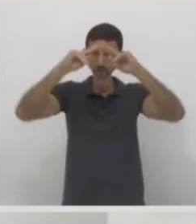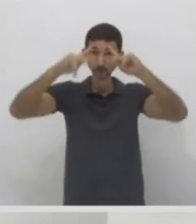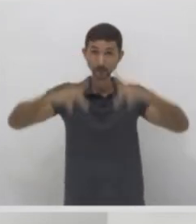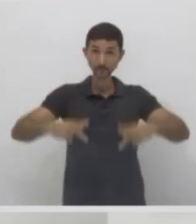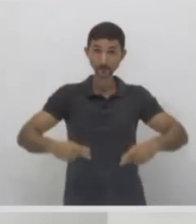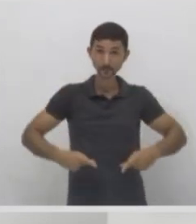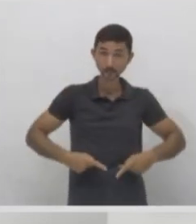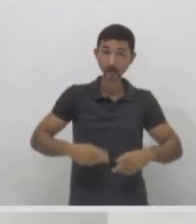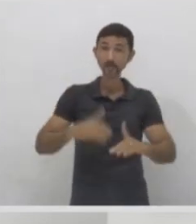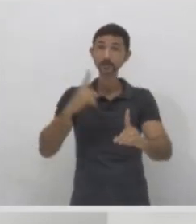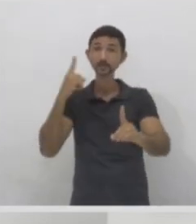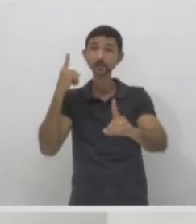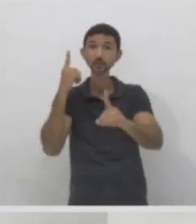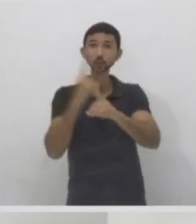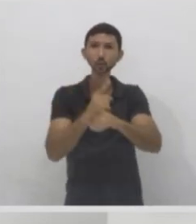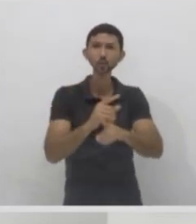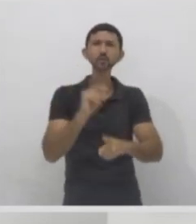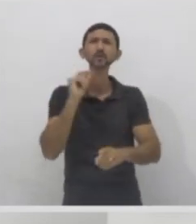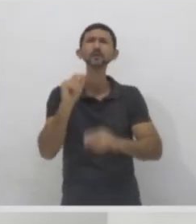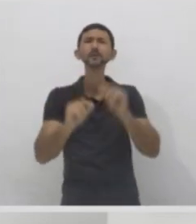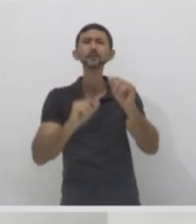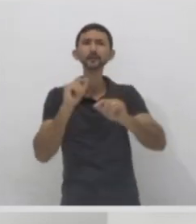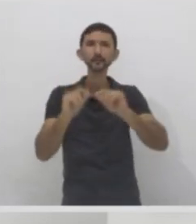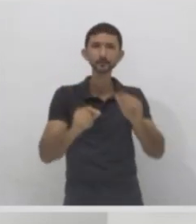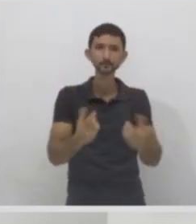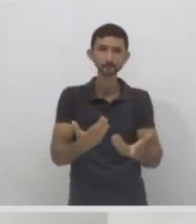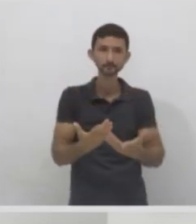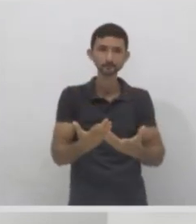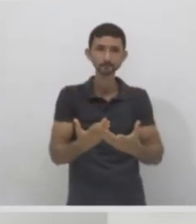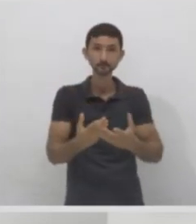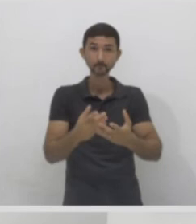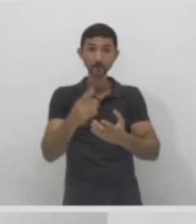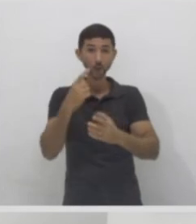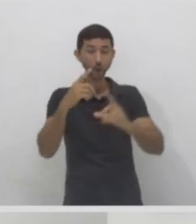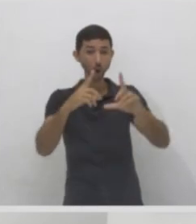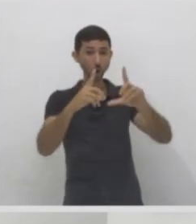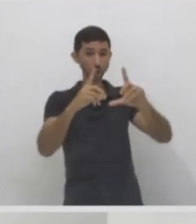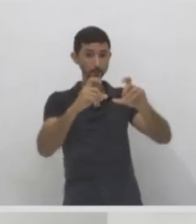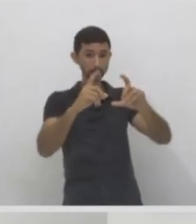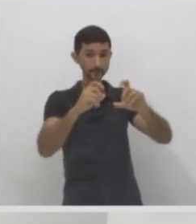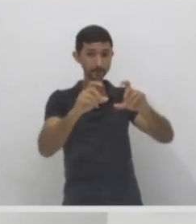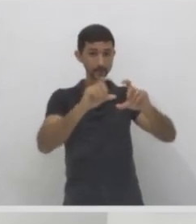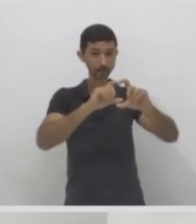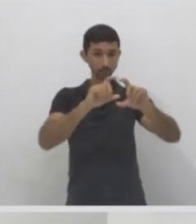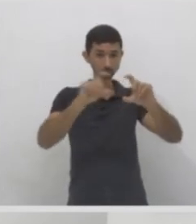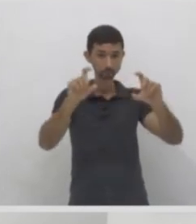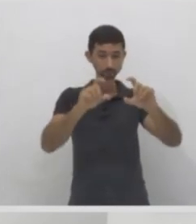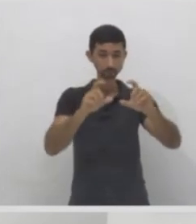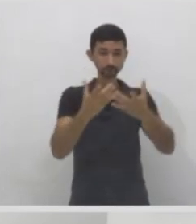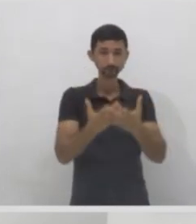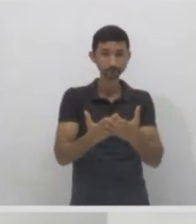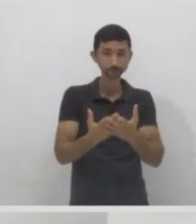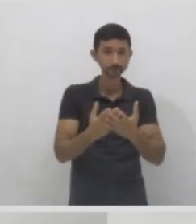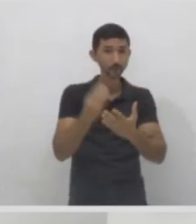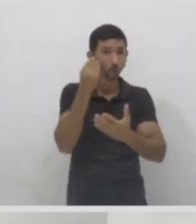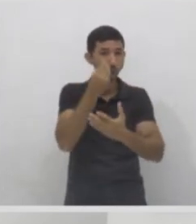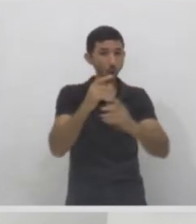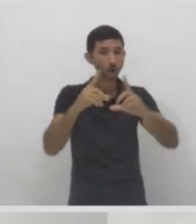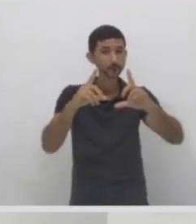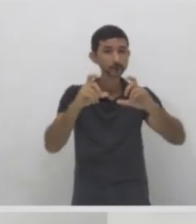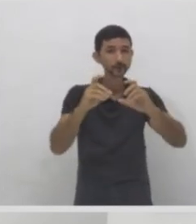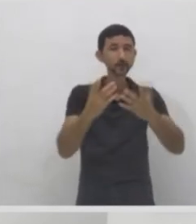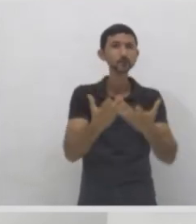humanidade. Identifique-o. Observem aí bem a tirinha, né, que é um texto importante. E vamos lá,